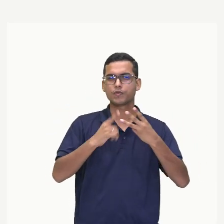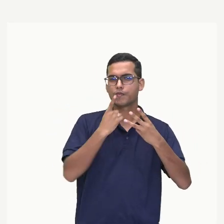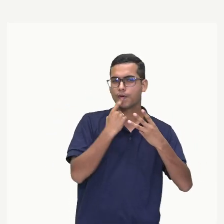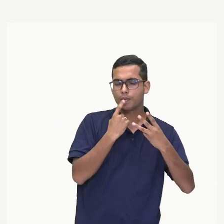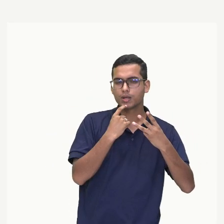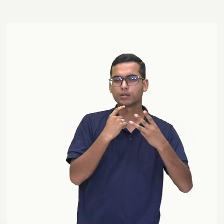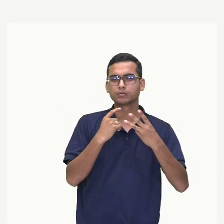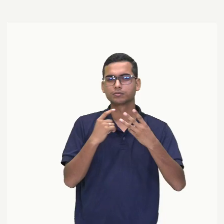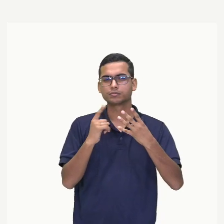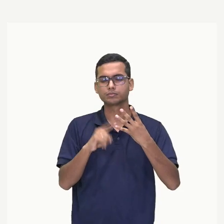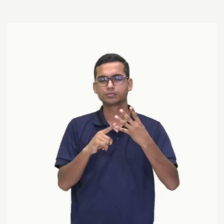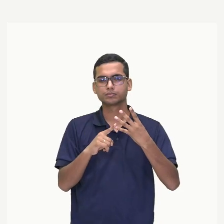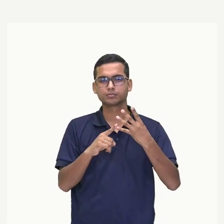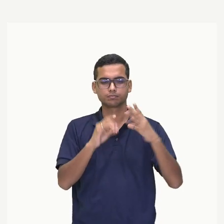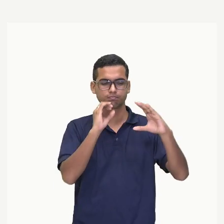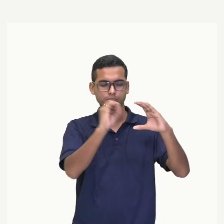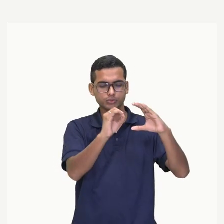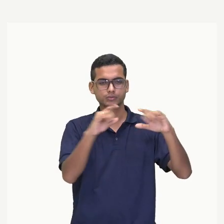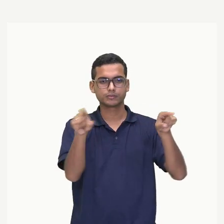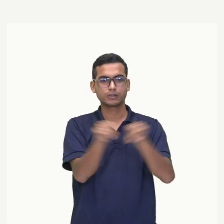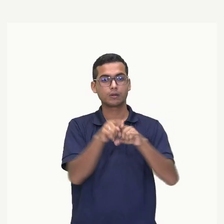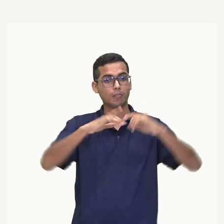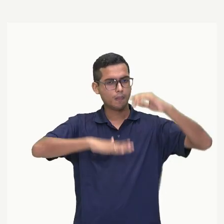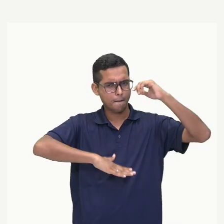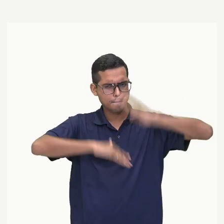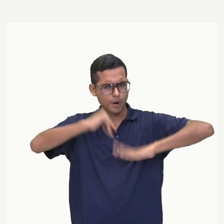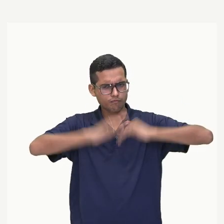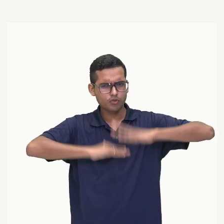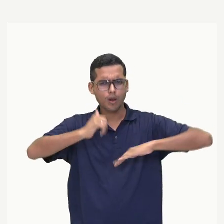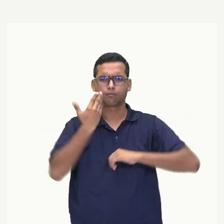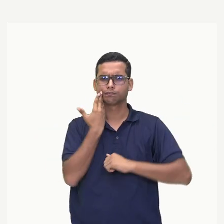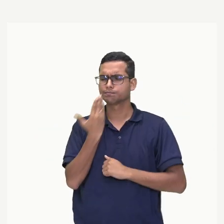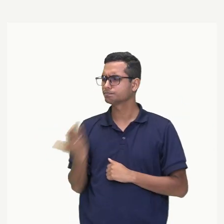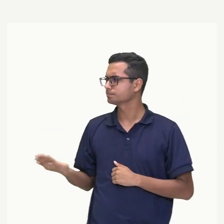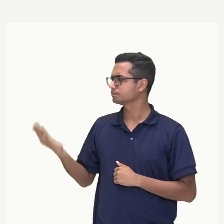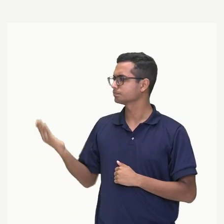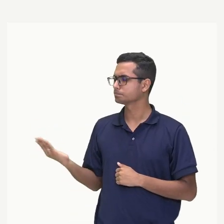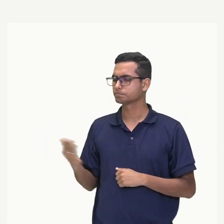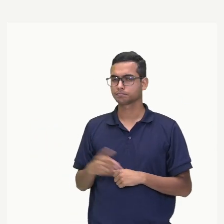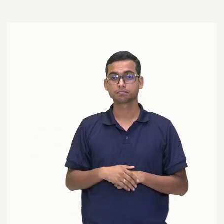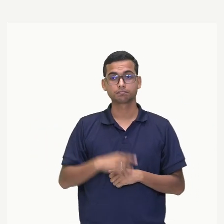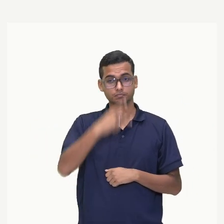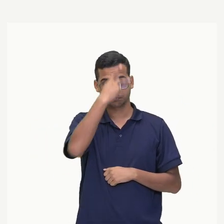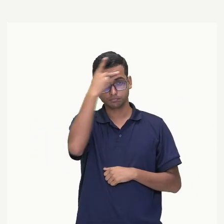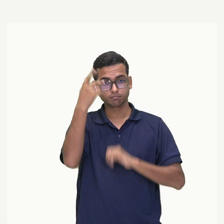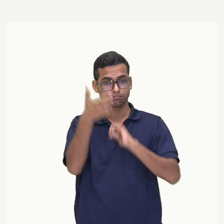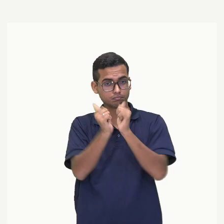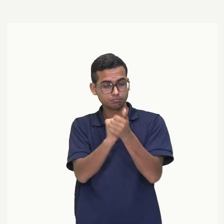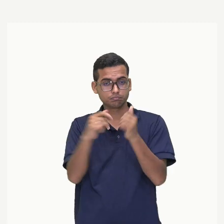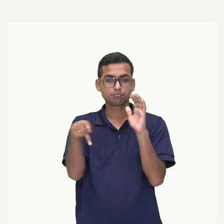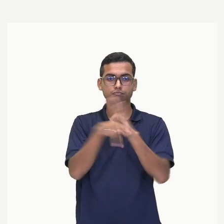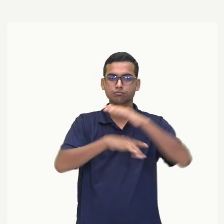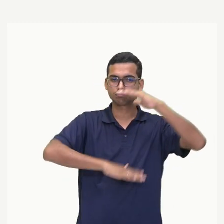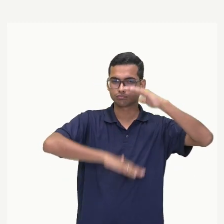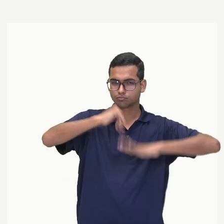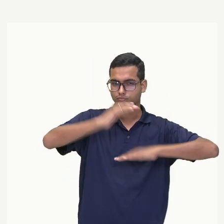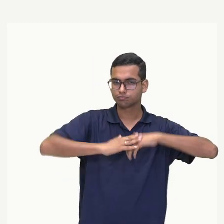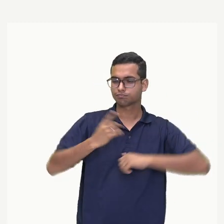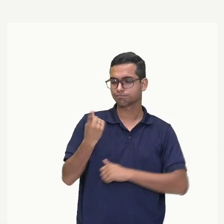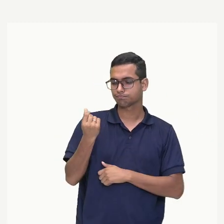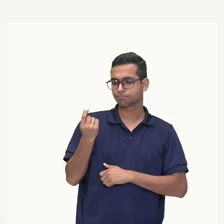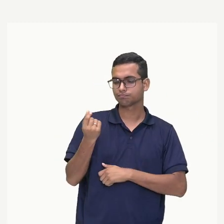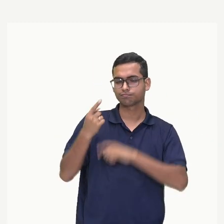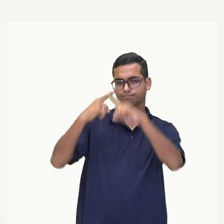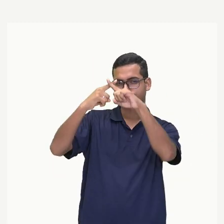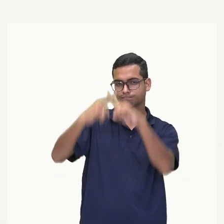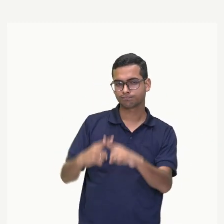não, ó. Esse daqui é de um dardo profissional mesmo, né? Tem pessoas que jogam de maneira profissional, valendo dinheiro. E